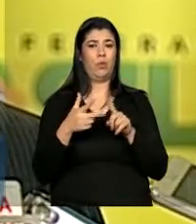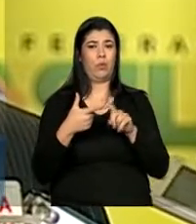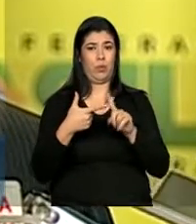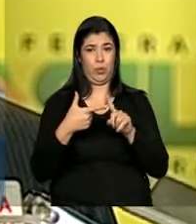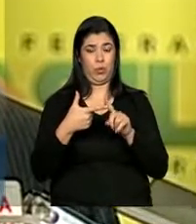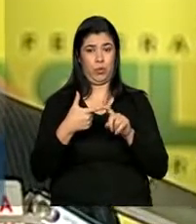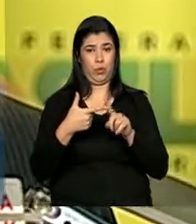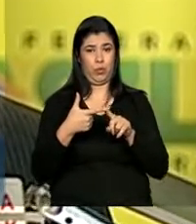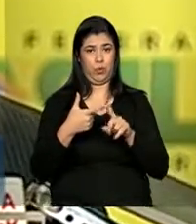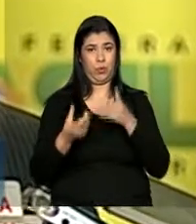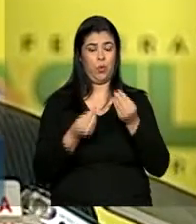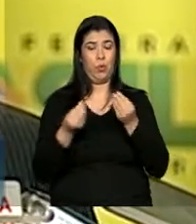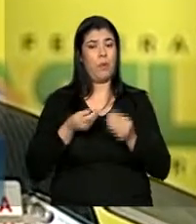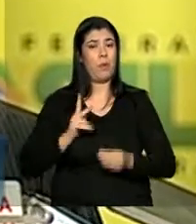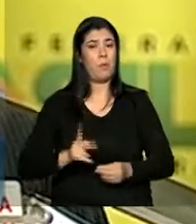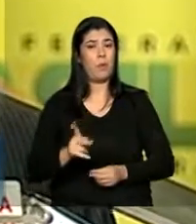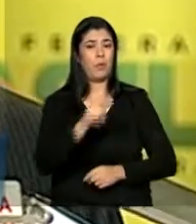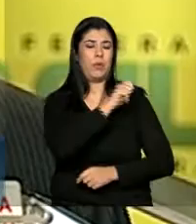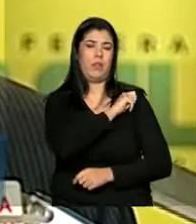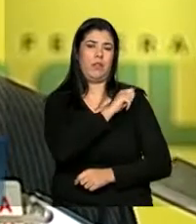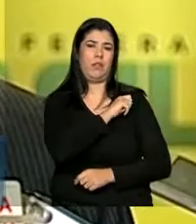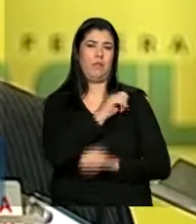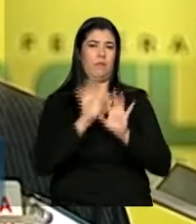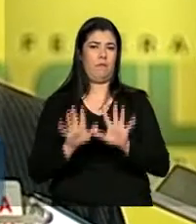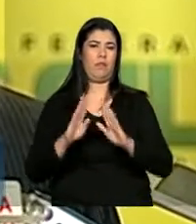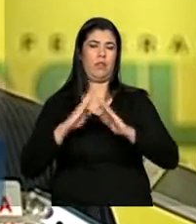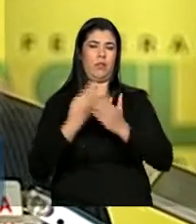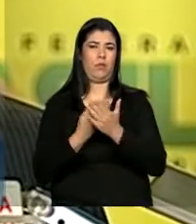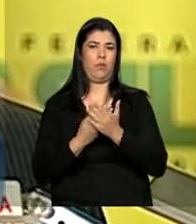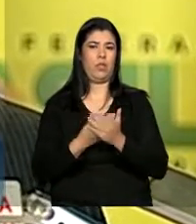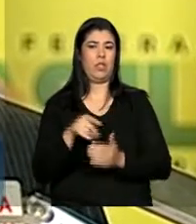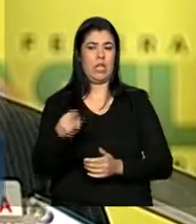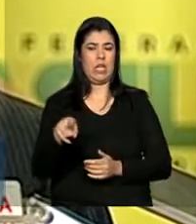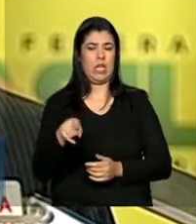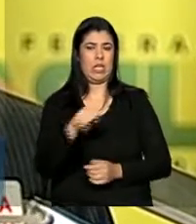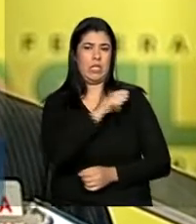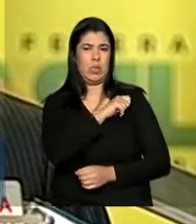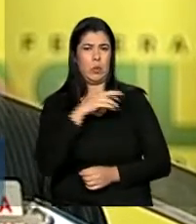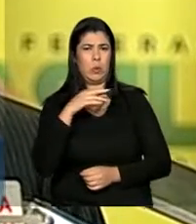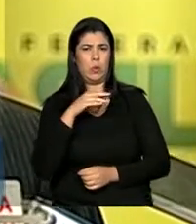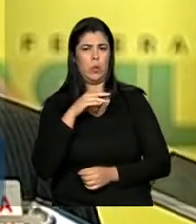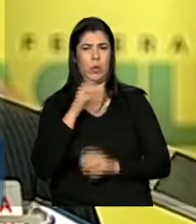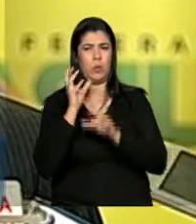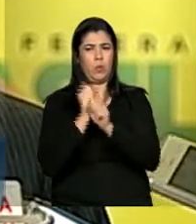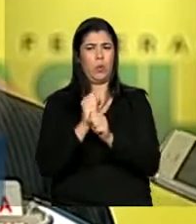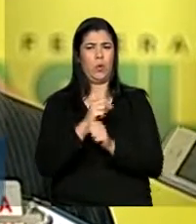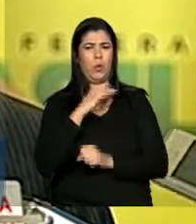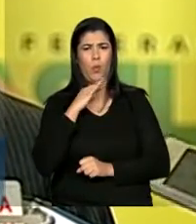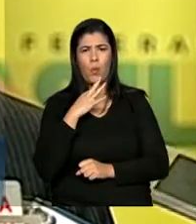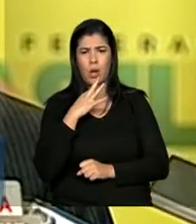na escola. Você excluir um aluno que está tendo notas ruins, ou você